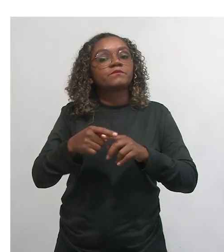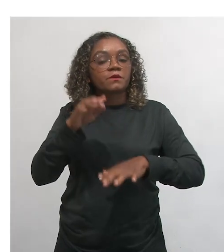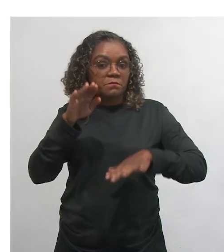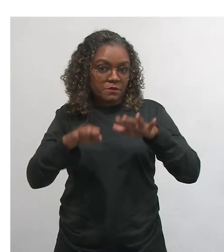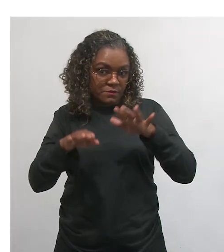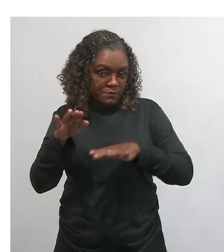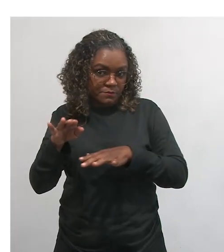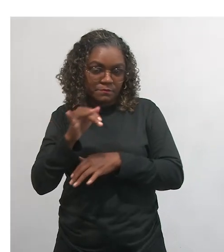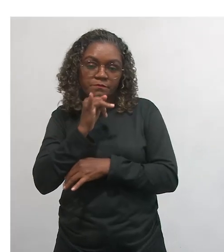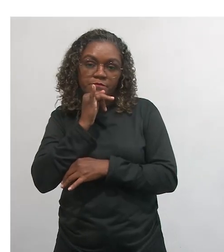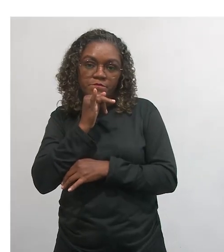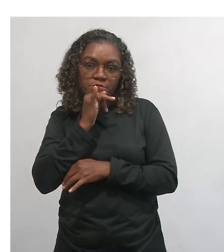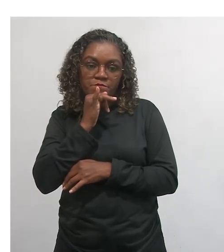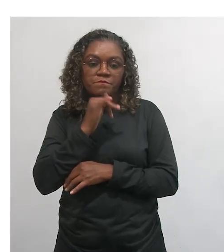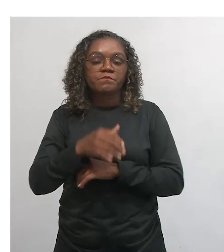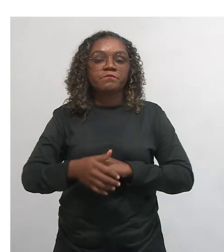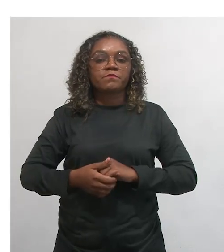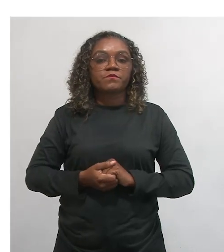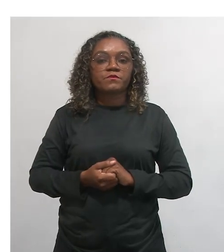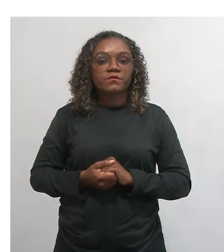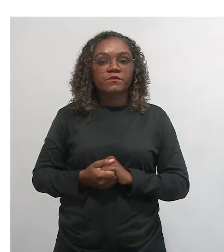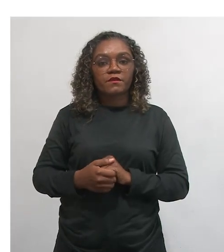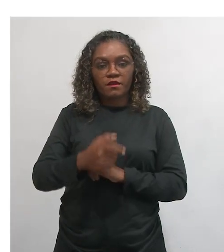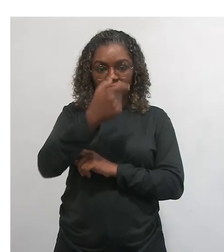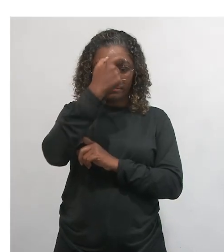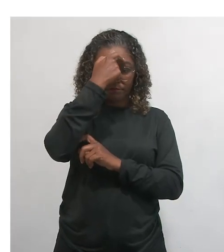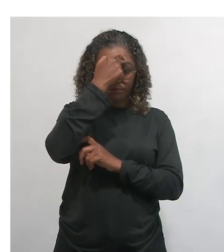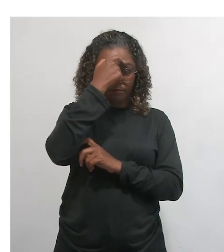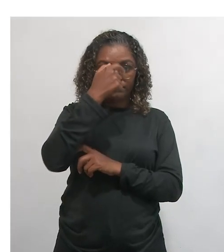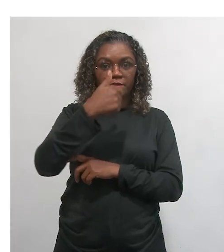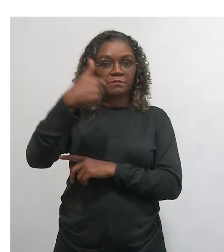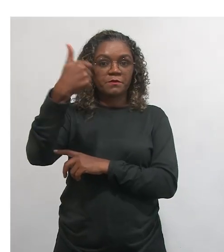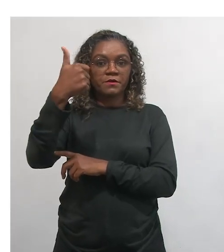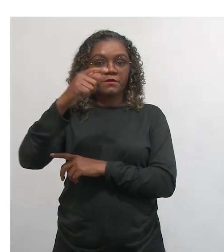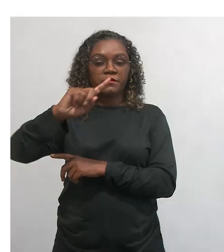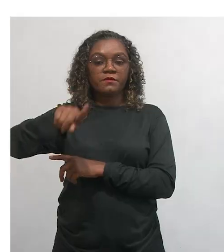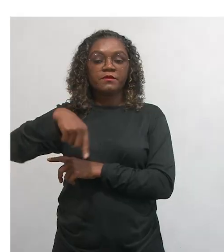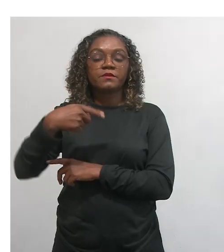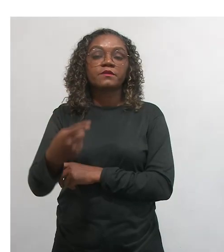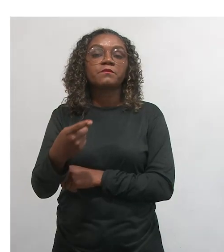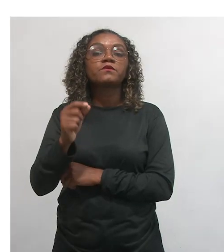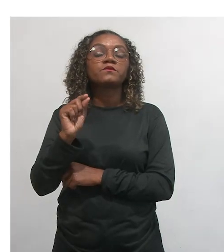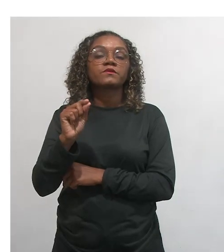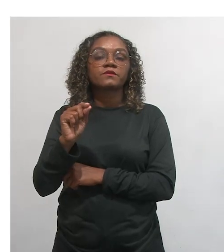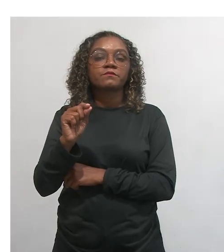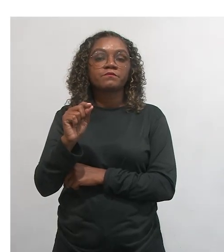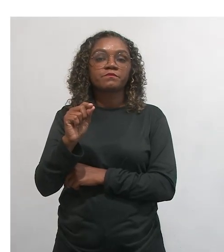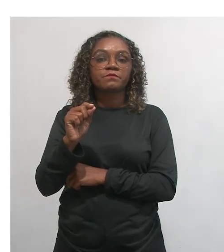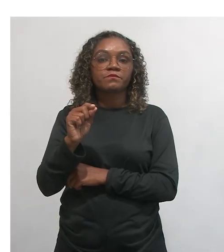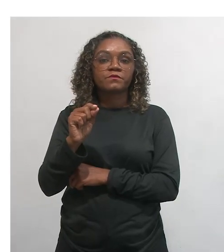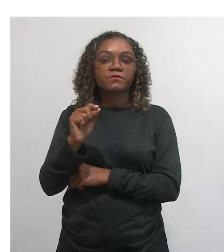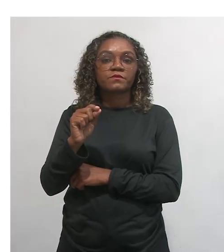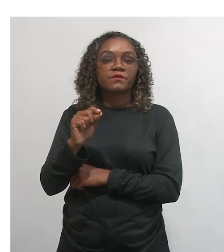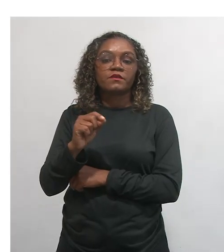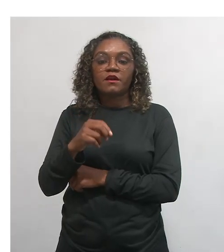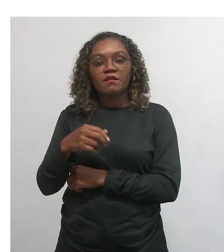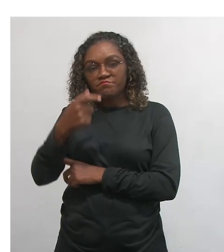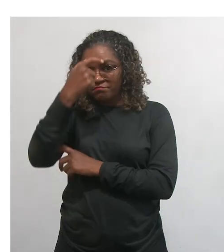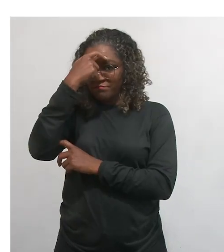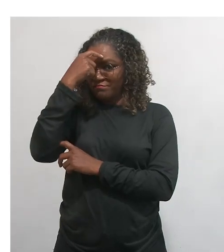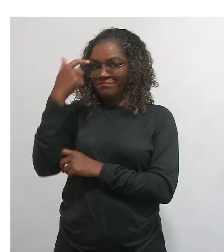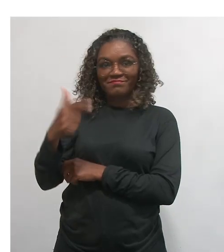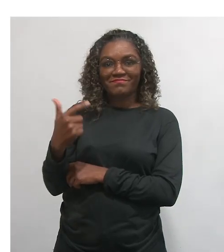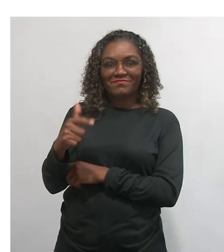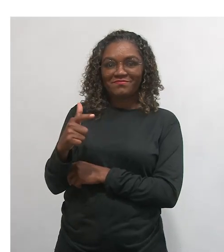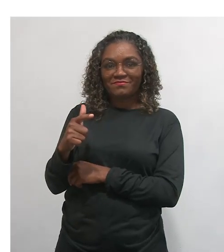a parte que está inferior à razão são os desejos e a parte irascível, e elas